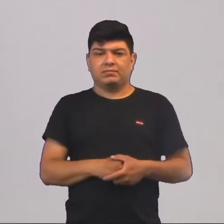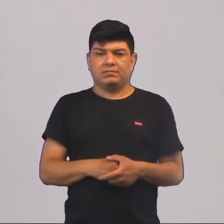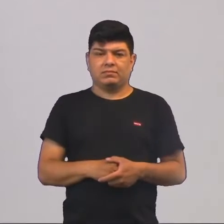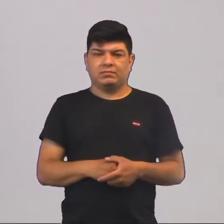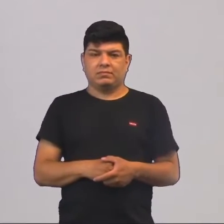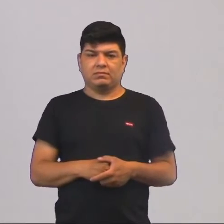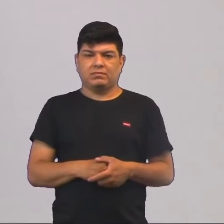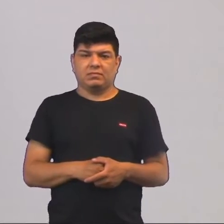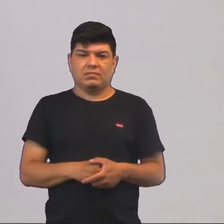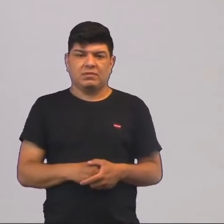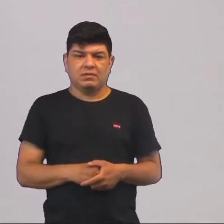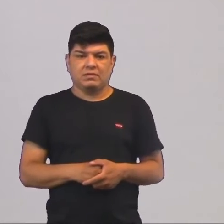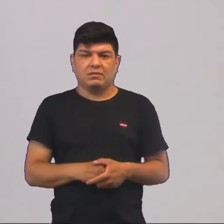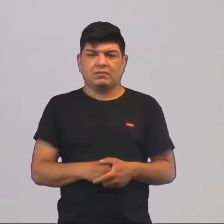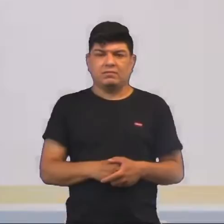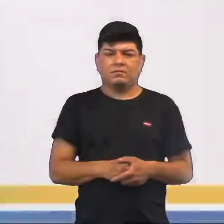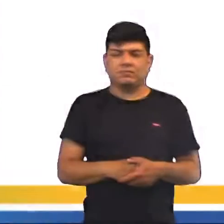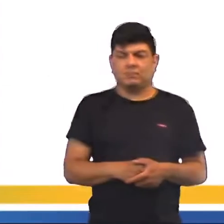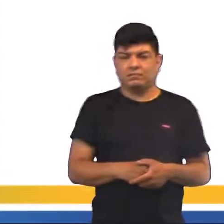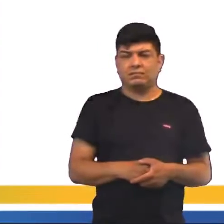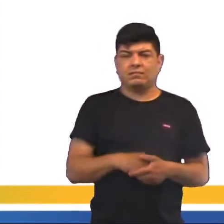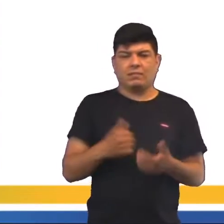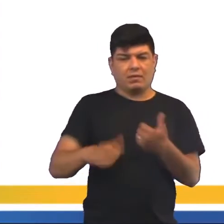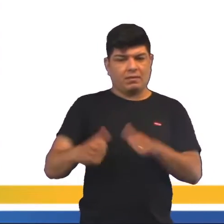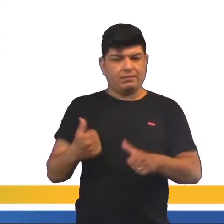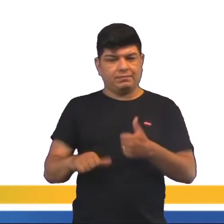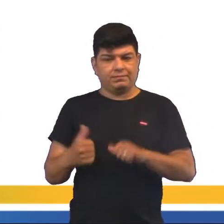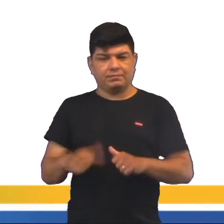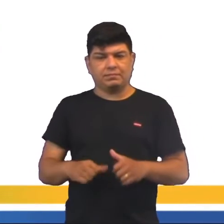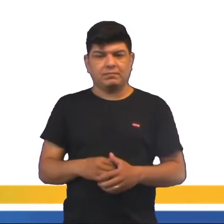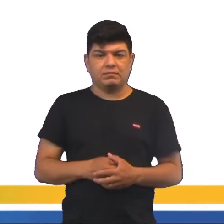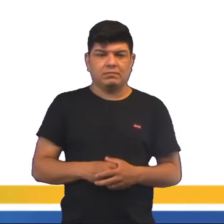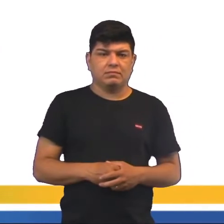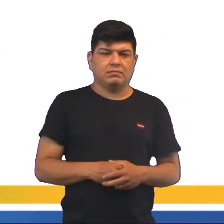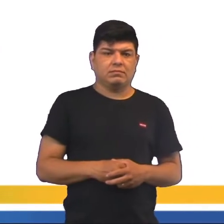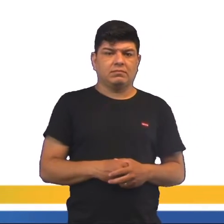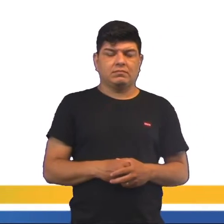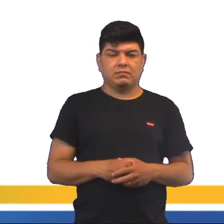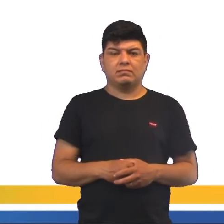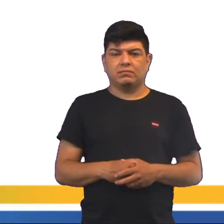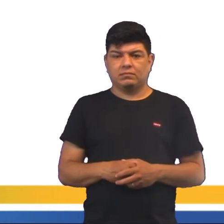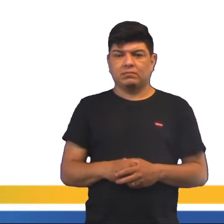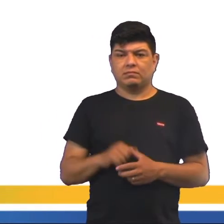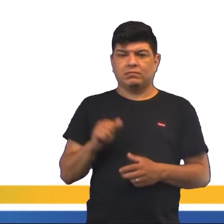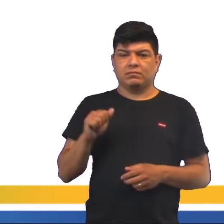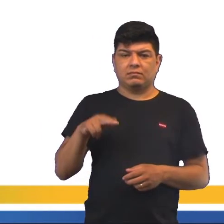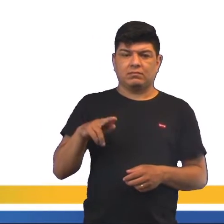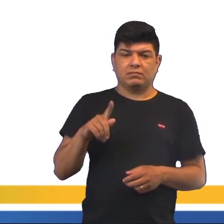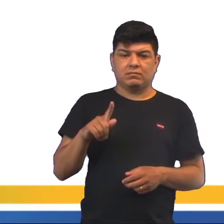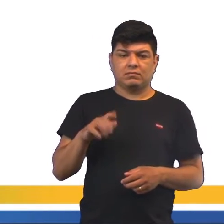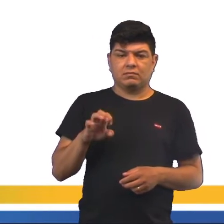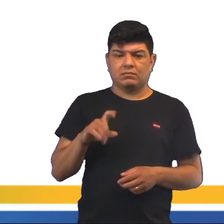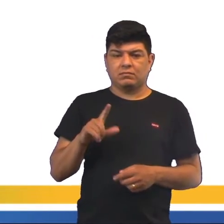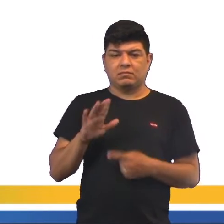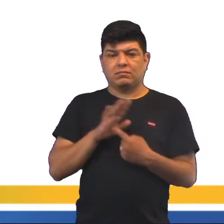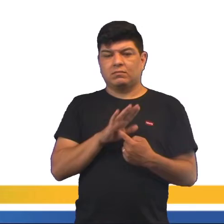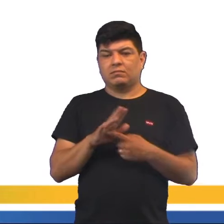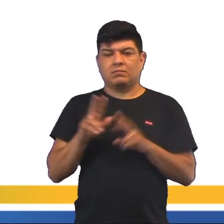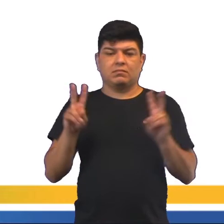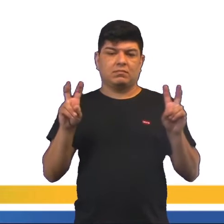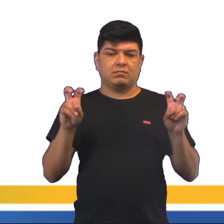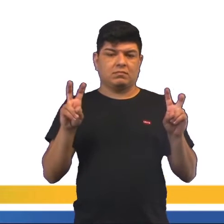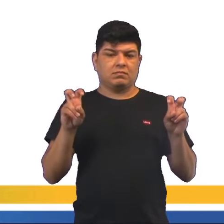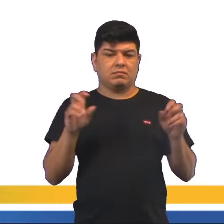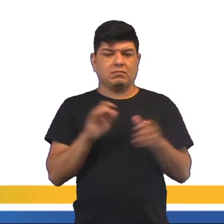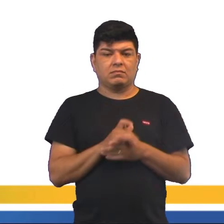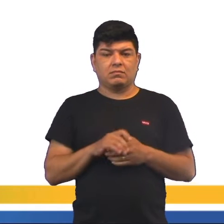coloca isso para análise, certo? Então Ânrio Bravo aborda essa